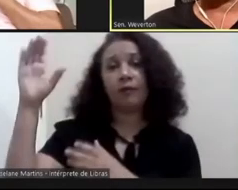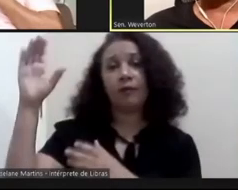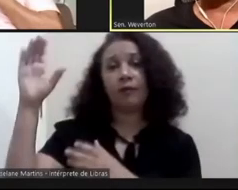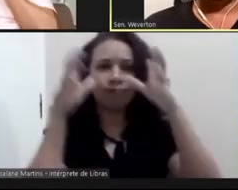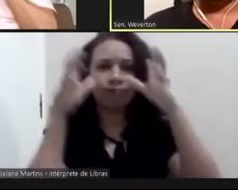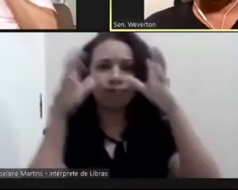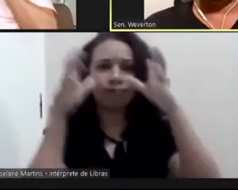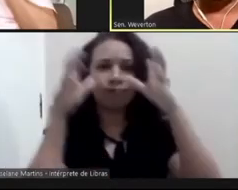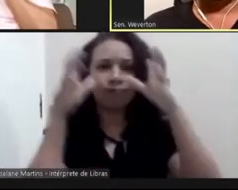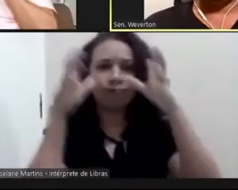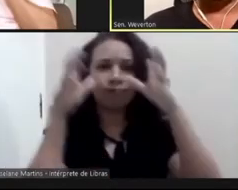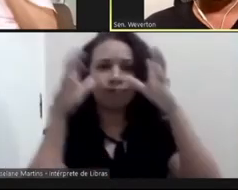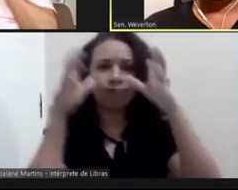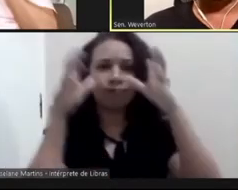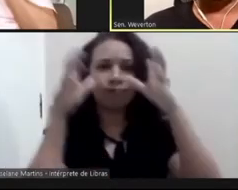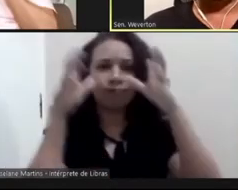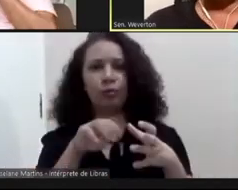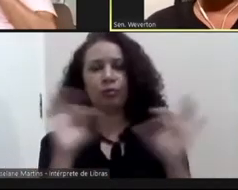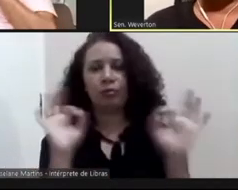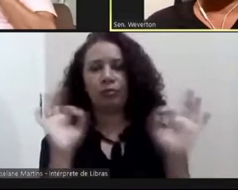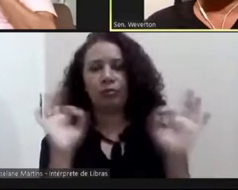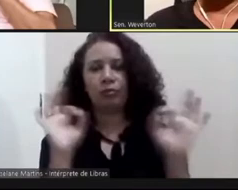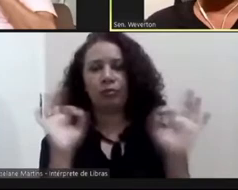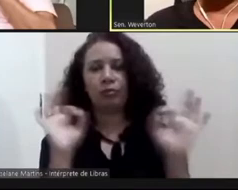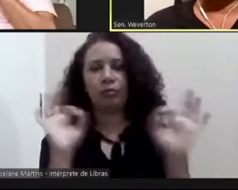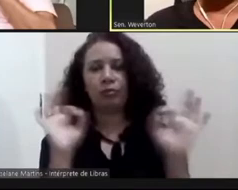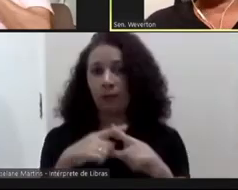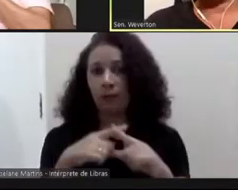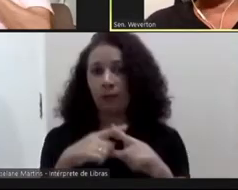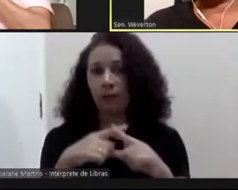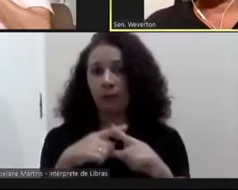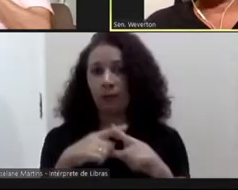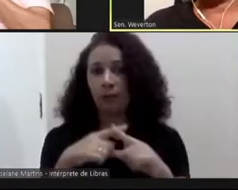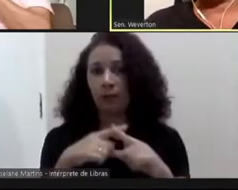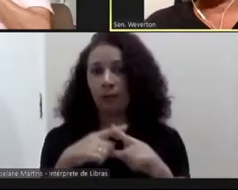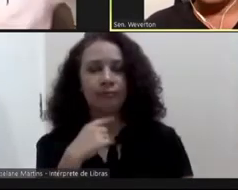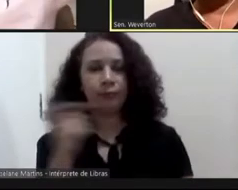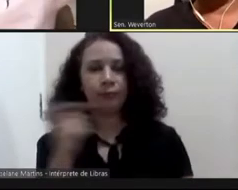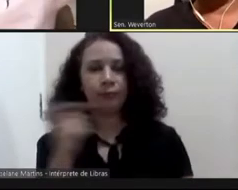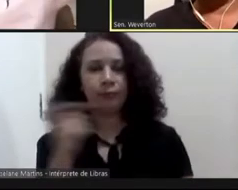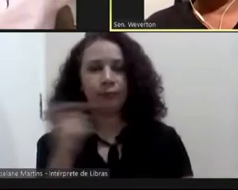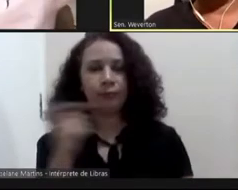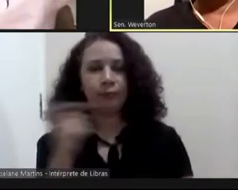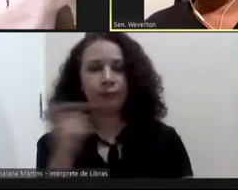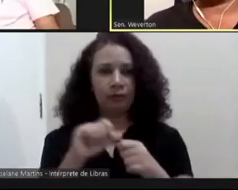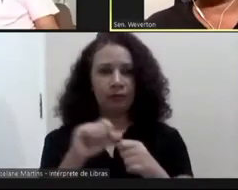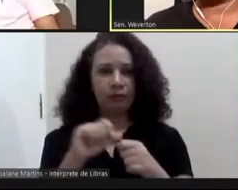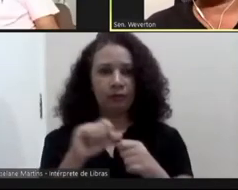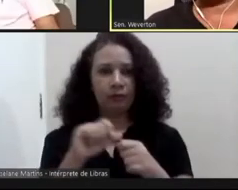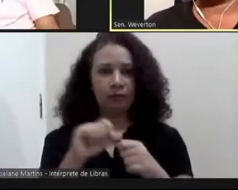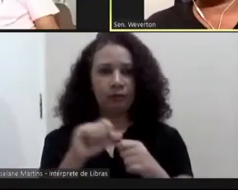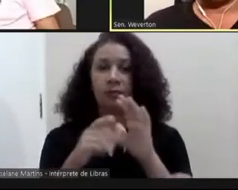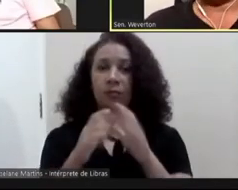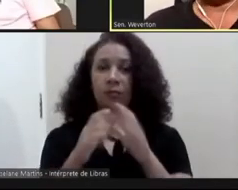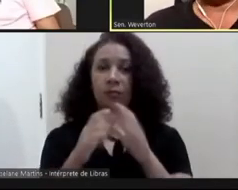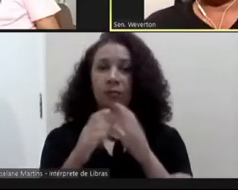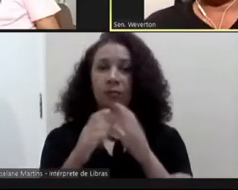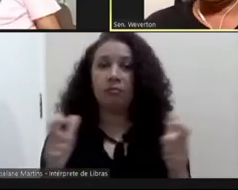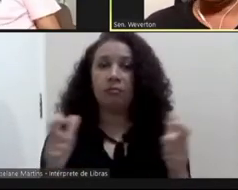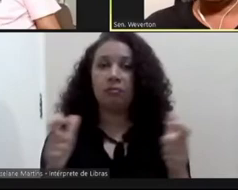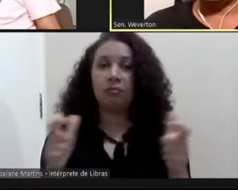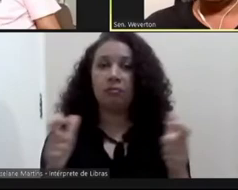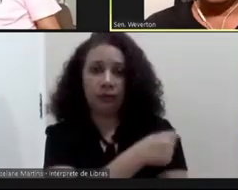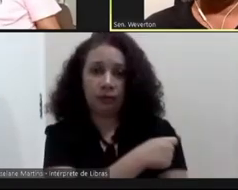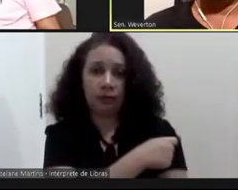afeta diretamente, porque nós, sem os insumos, não temos condição de produzir uma grande parte dessas vacinas. Ou seja,